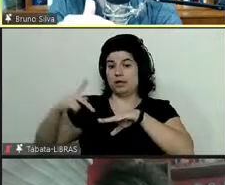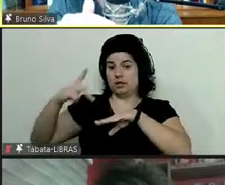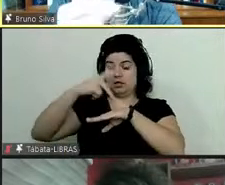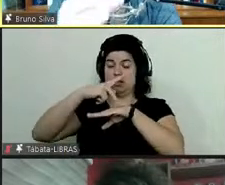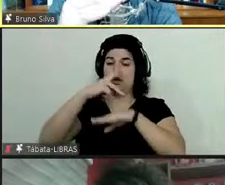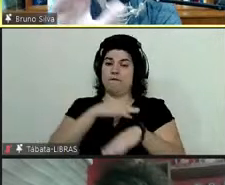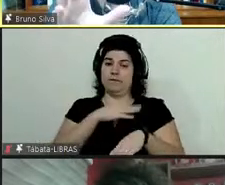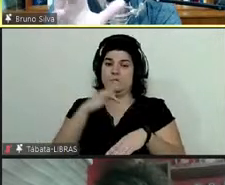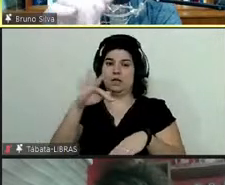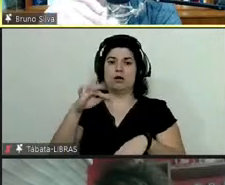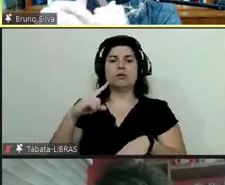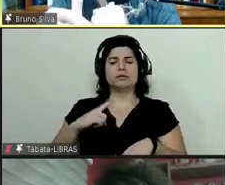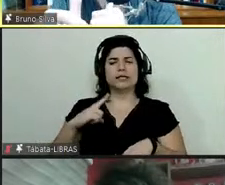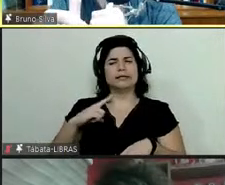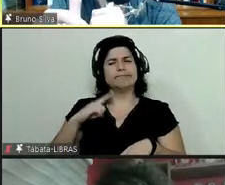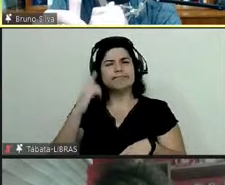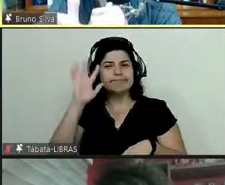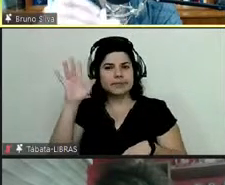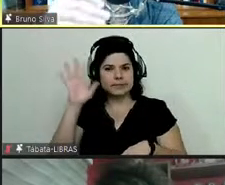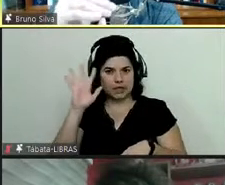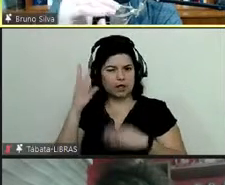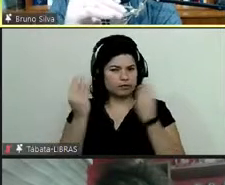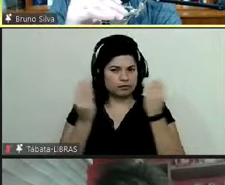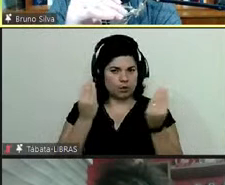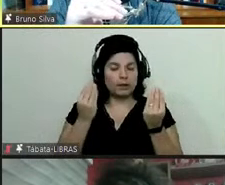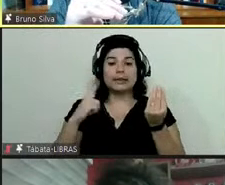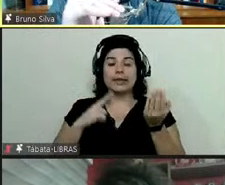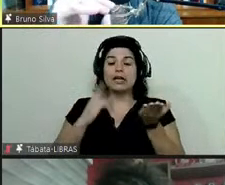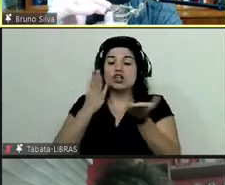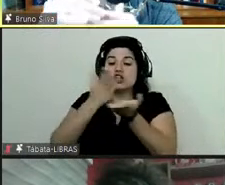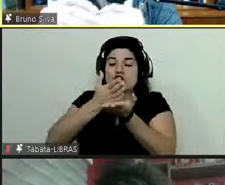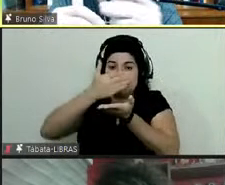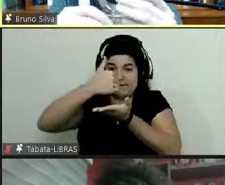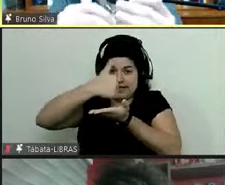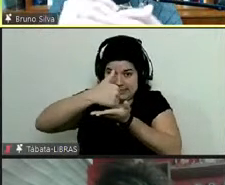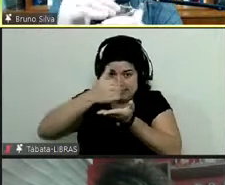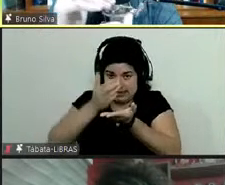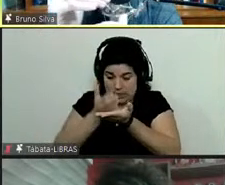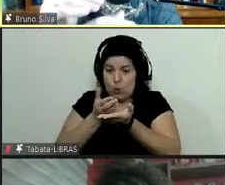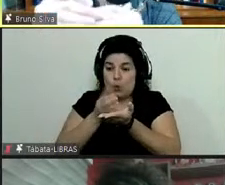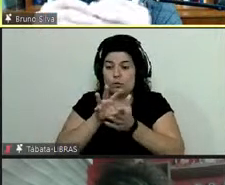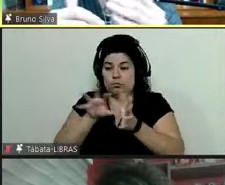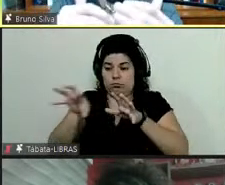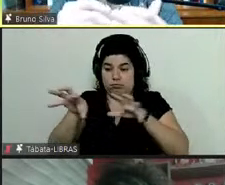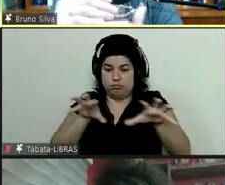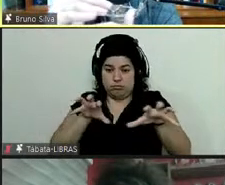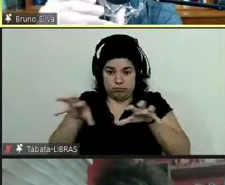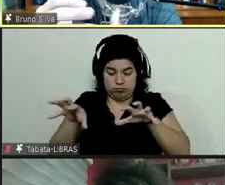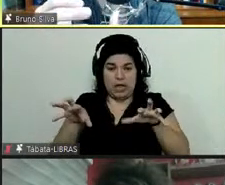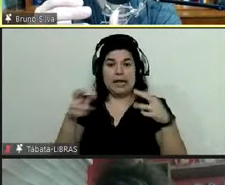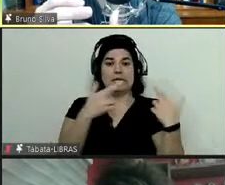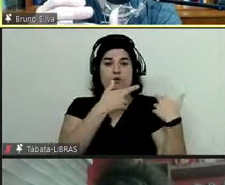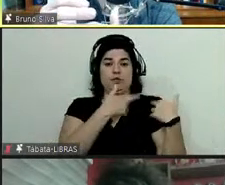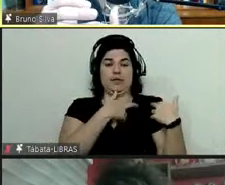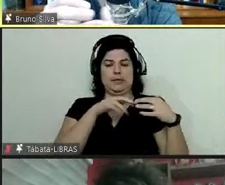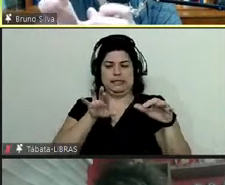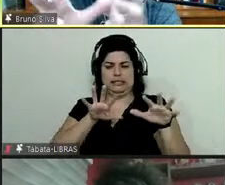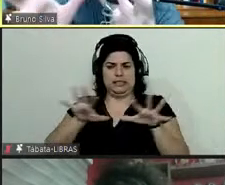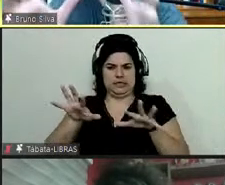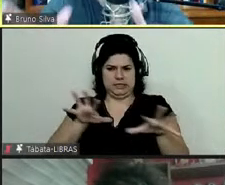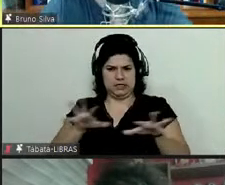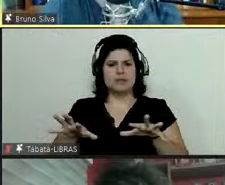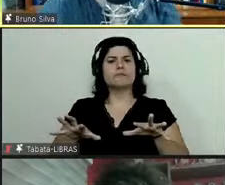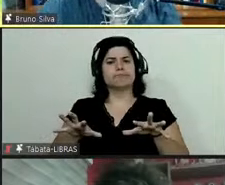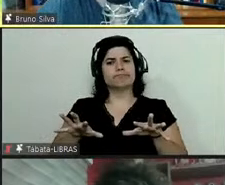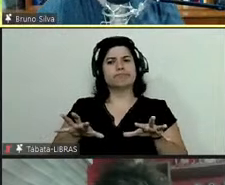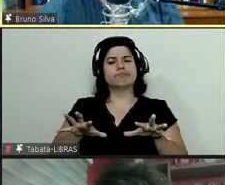aquelas em que há com vão pensar dessa forma em que a divisão e compartilhamento de responsabilidades políticas em